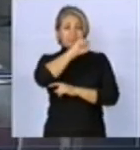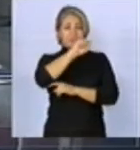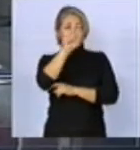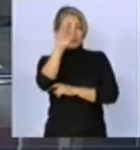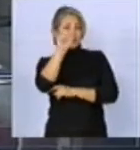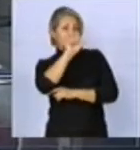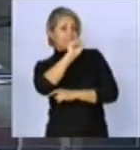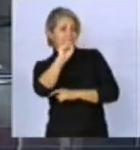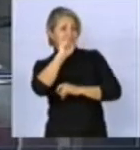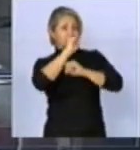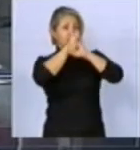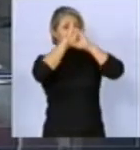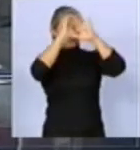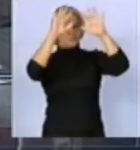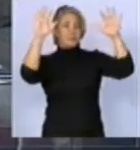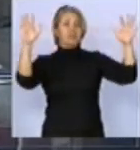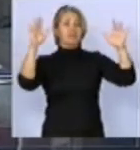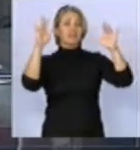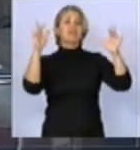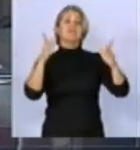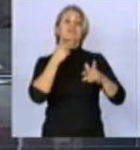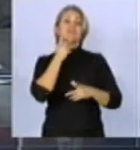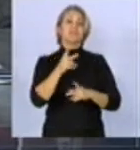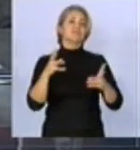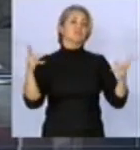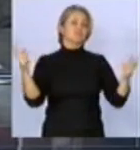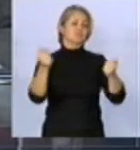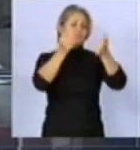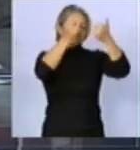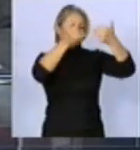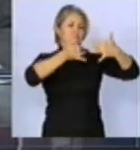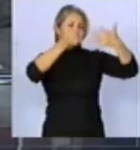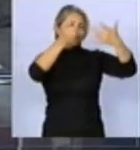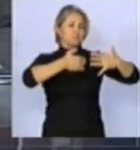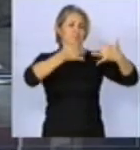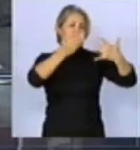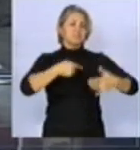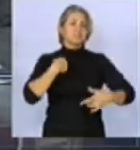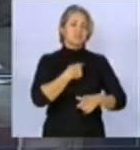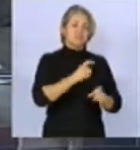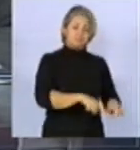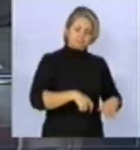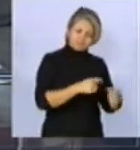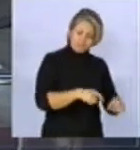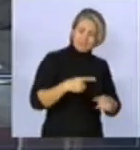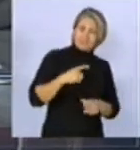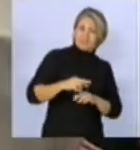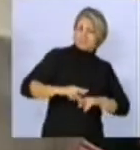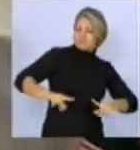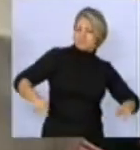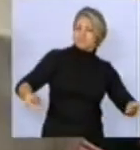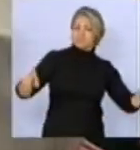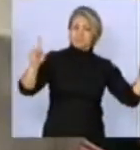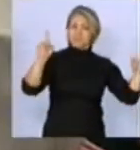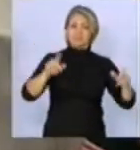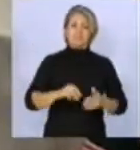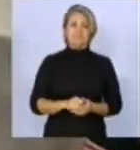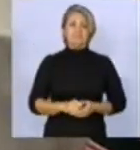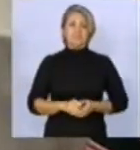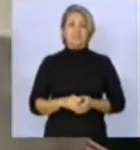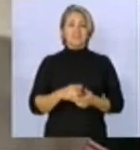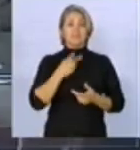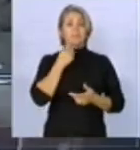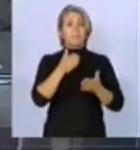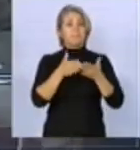efeito estufa pela agropecuária e já se disse aí todas as operações de que a gente na agropecuária elas emite gases de efeito estufa eu só